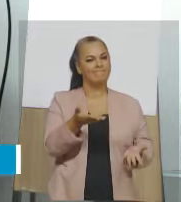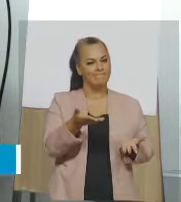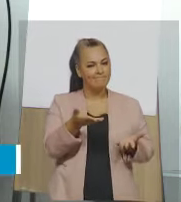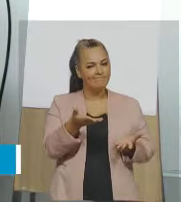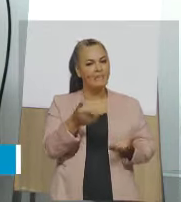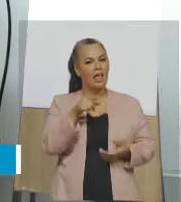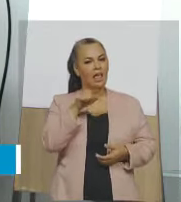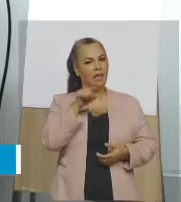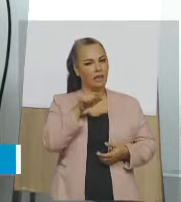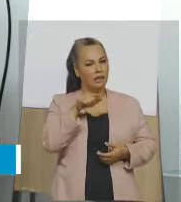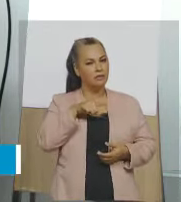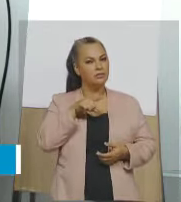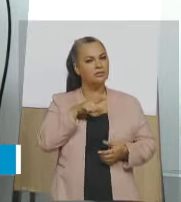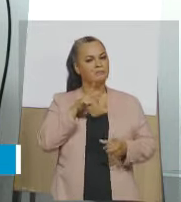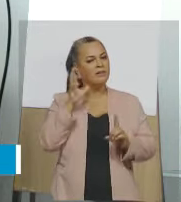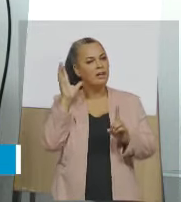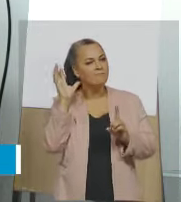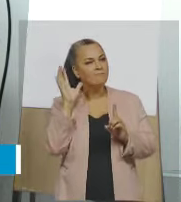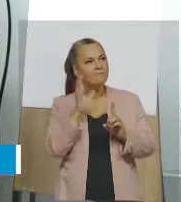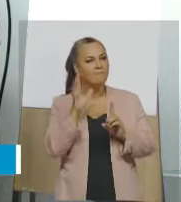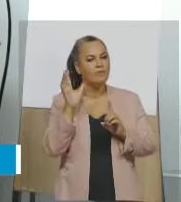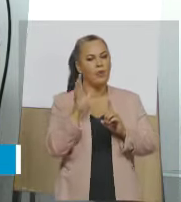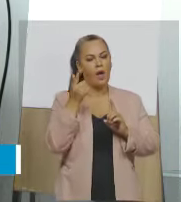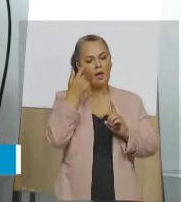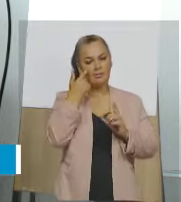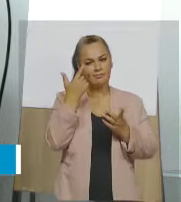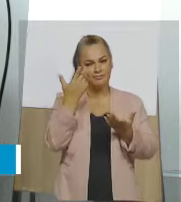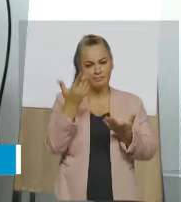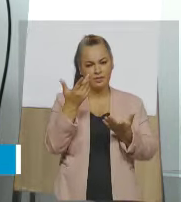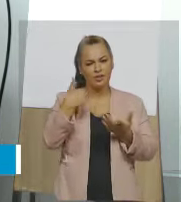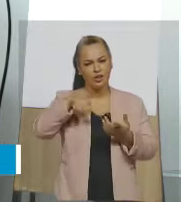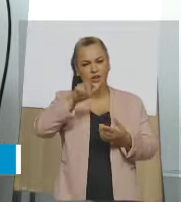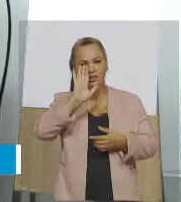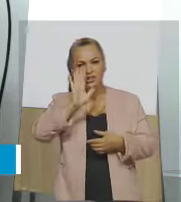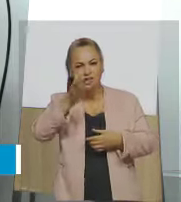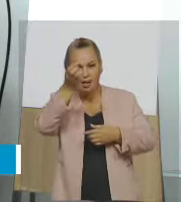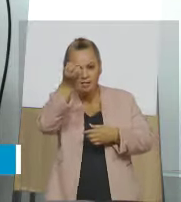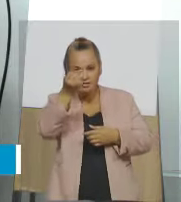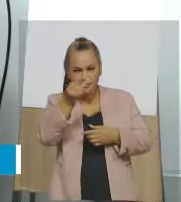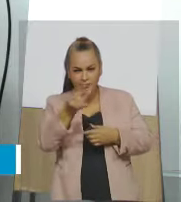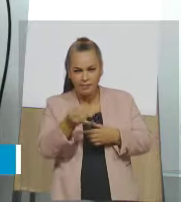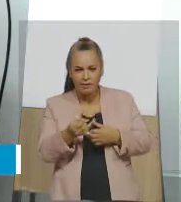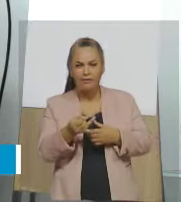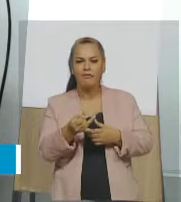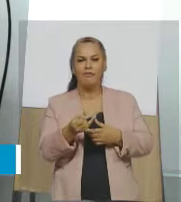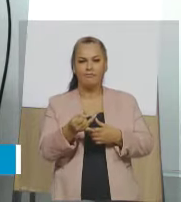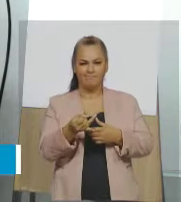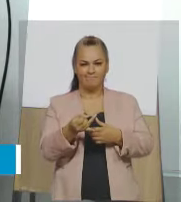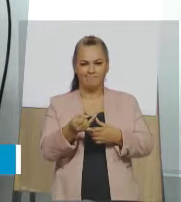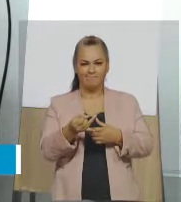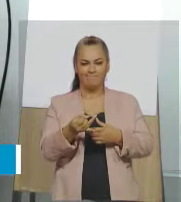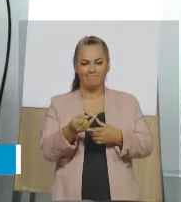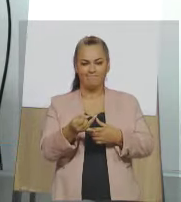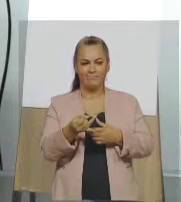naquilo que a gente vai falar, que a gente falou na aula de Enem sobre projeto de vida. Isso vai influenciar a sua